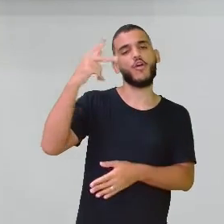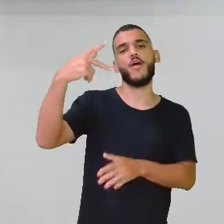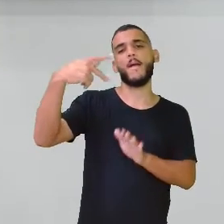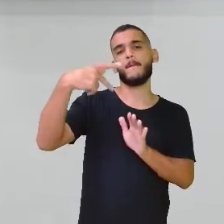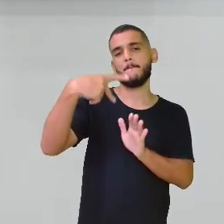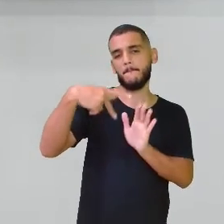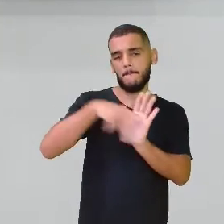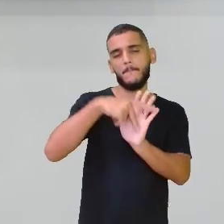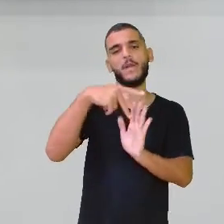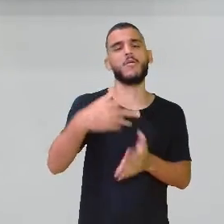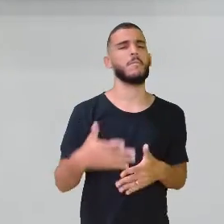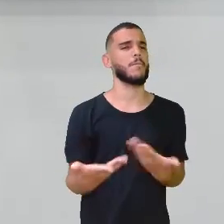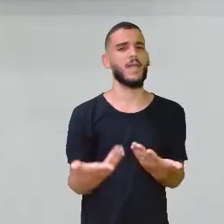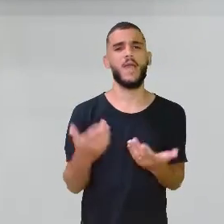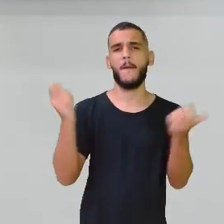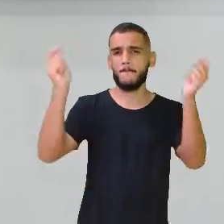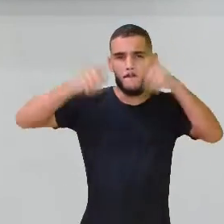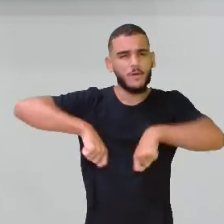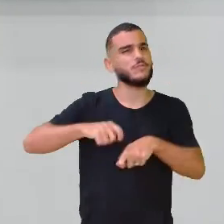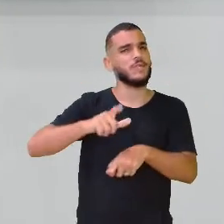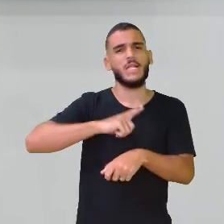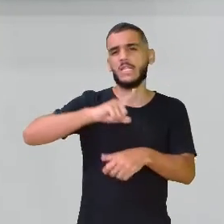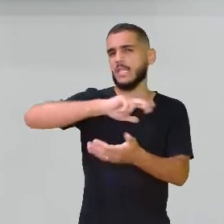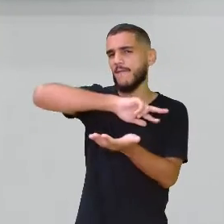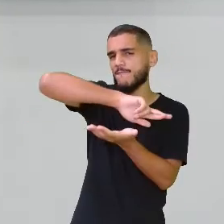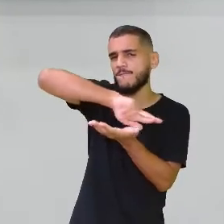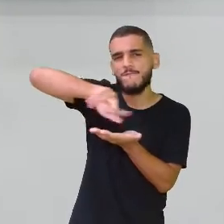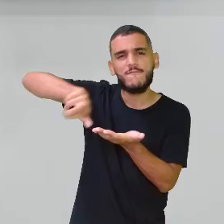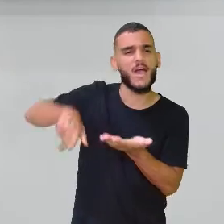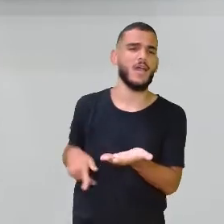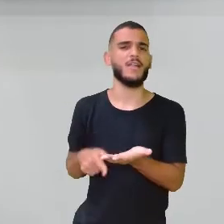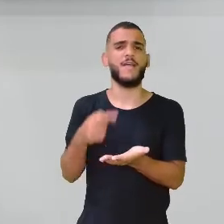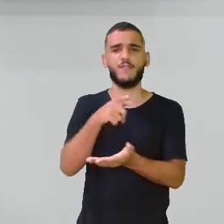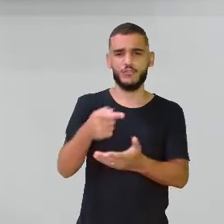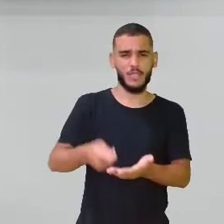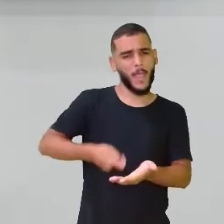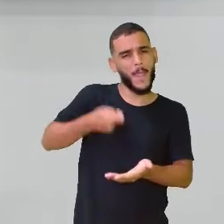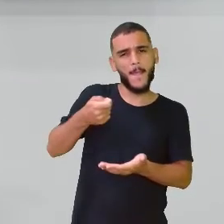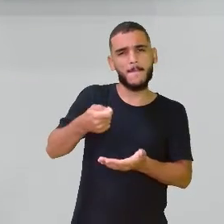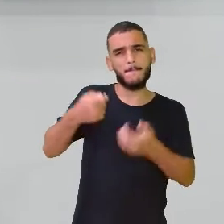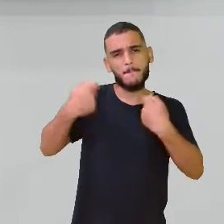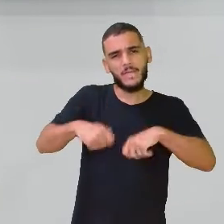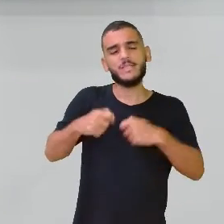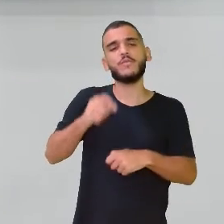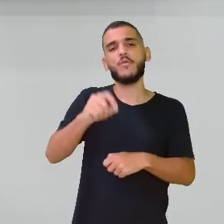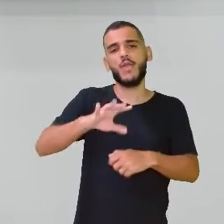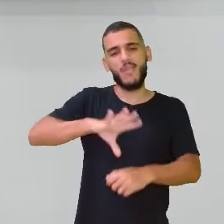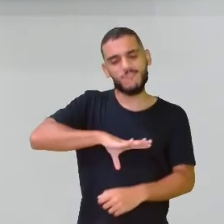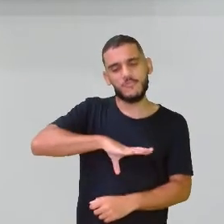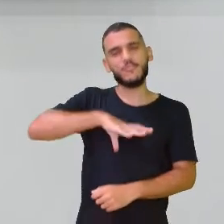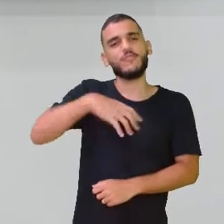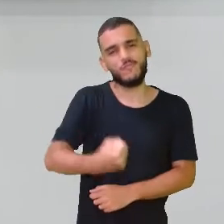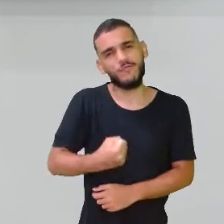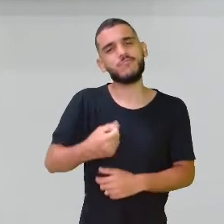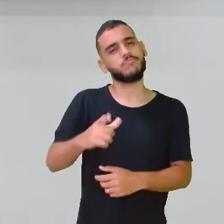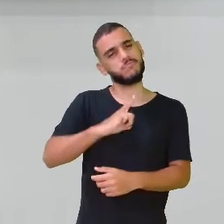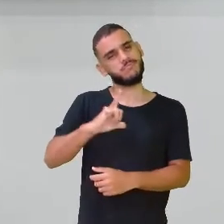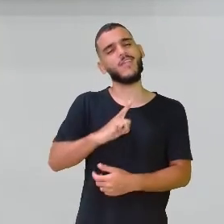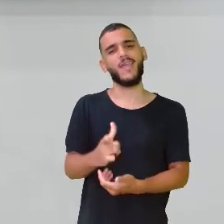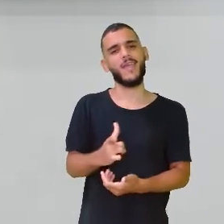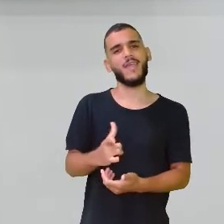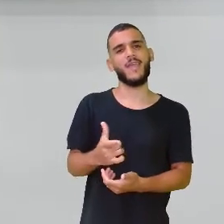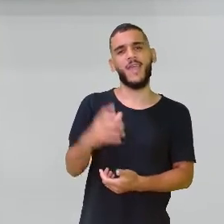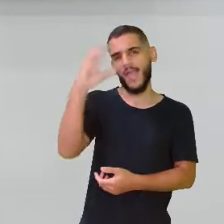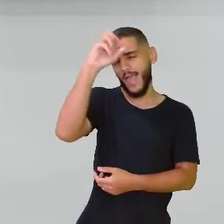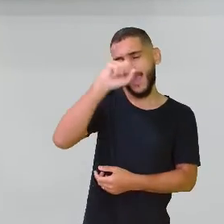Claro que pode, você pode fazer tudo o que você quiser, desde que você se dedique a isso. É preciso esforço